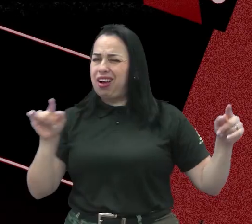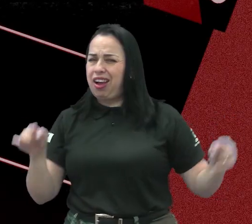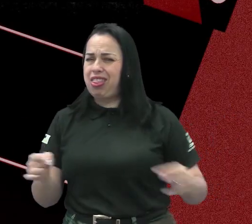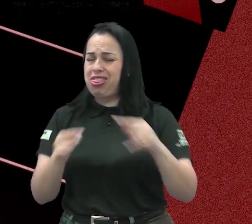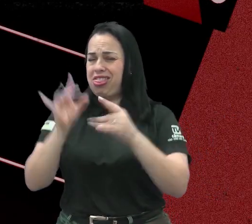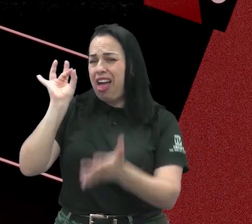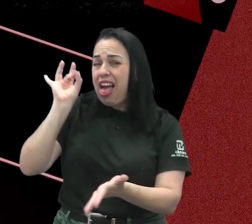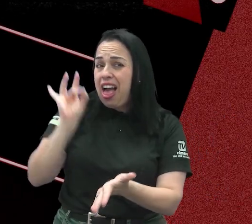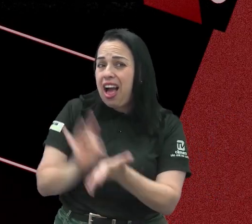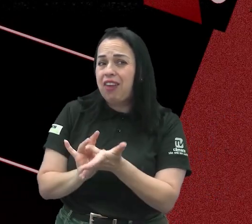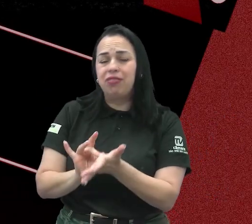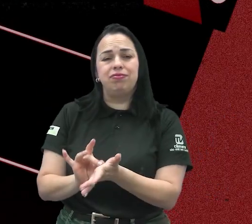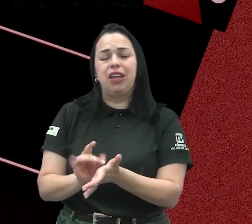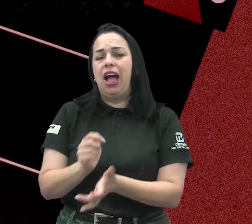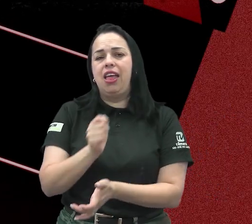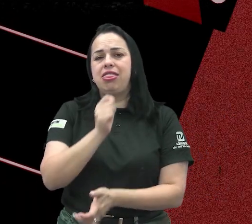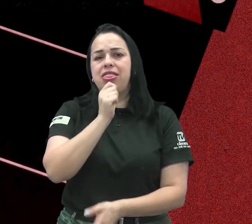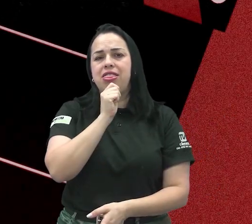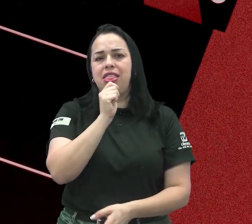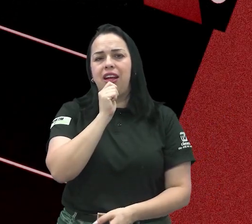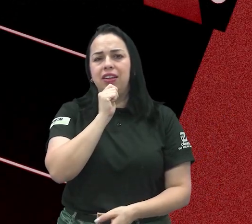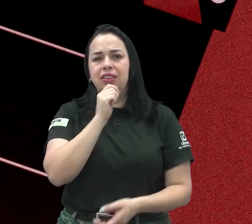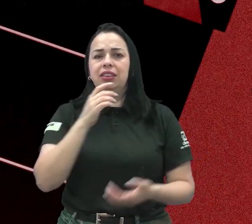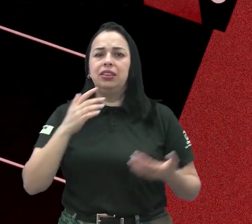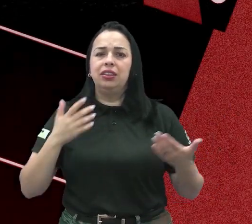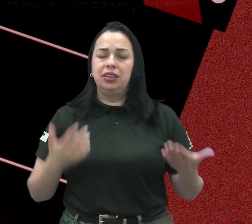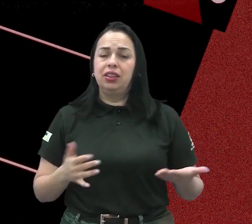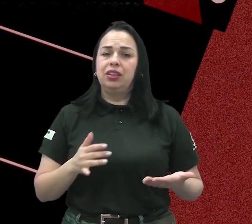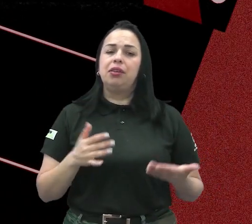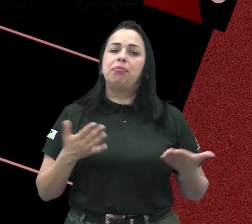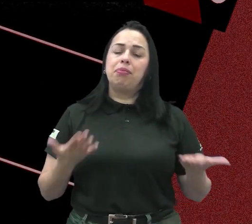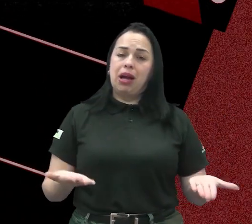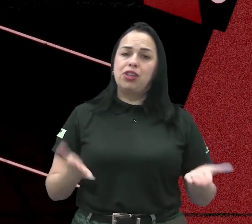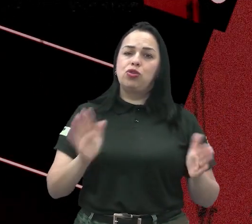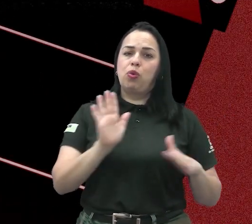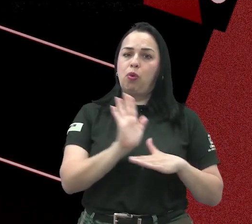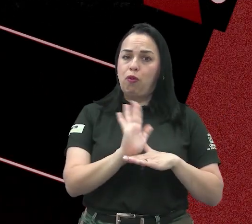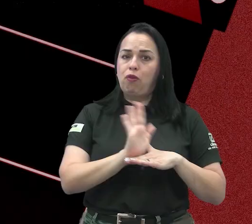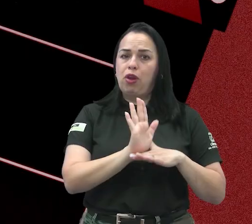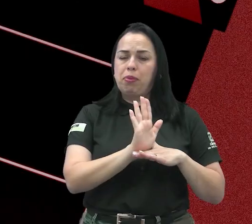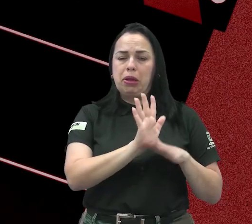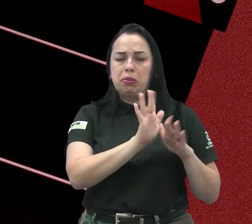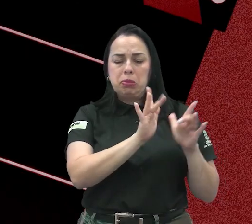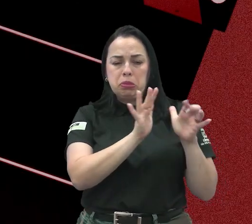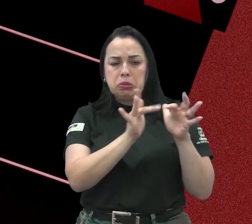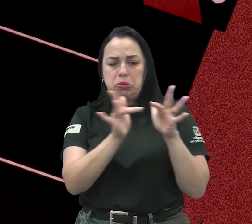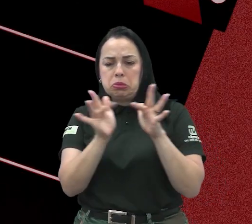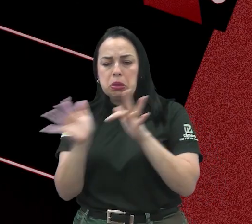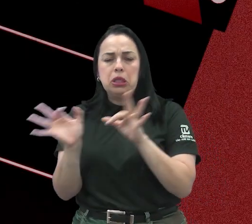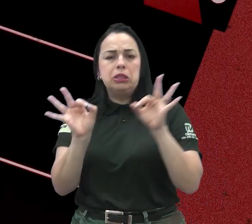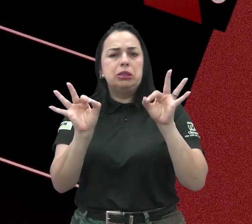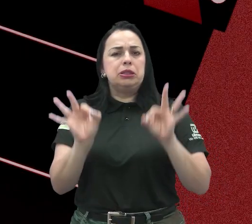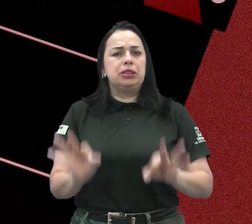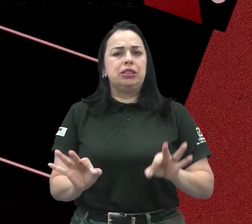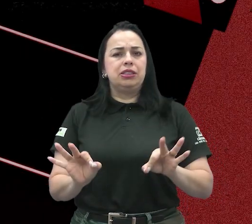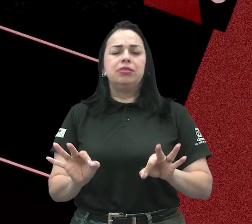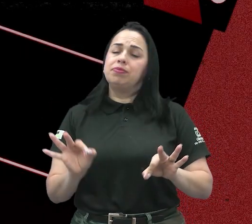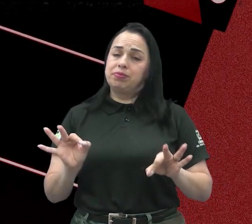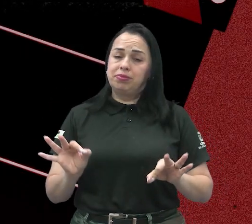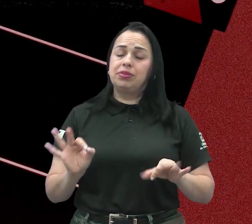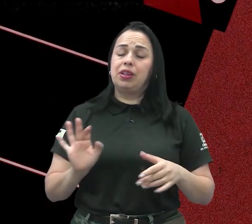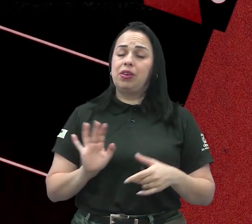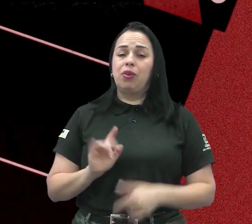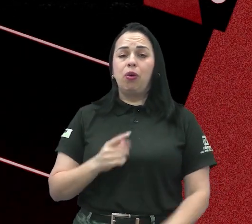de um piloto ou em uma situação real de corrida. Porém, a produção é cuidadosa em vários aspectos. Como